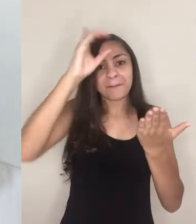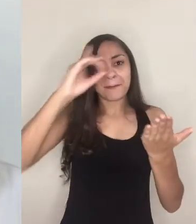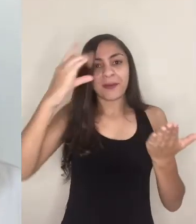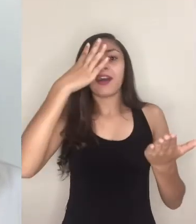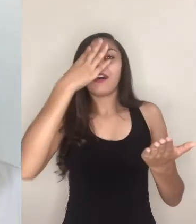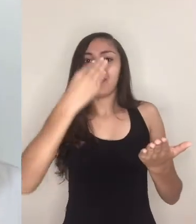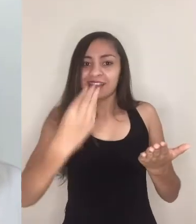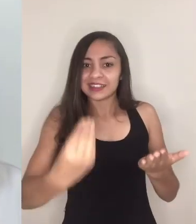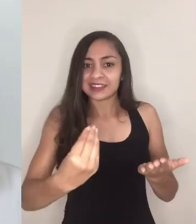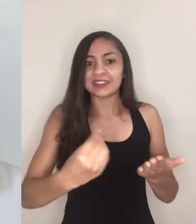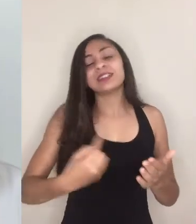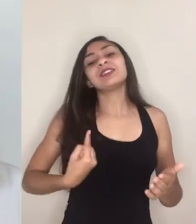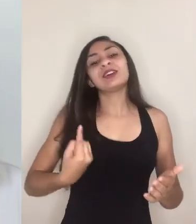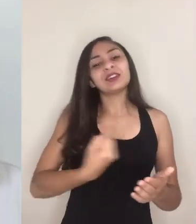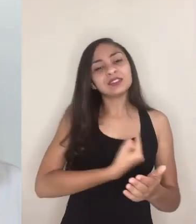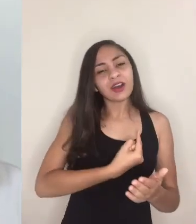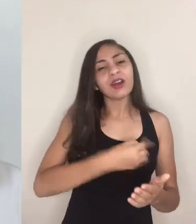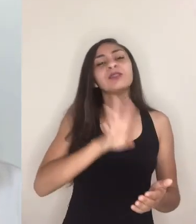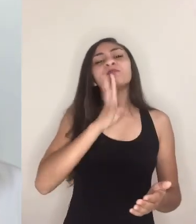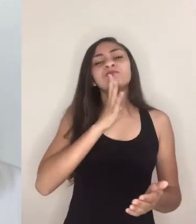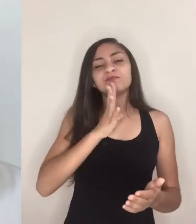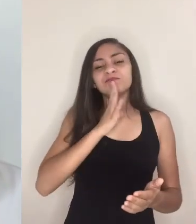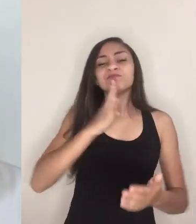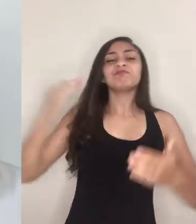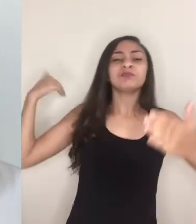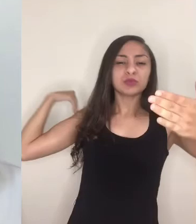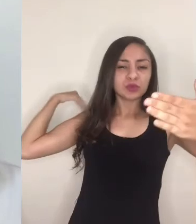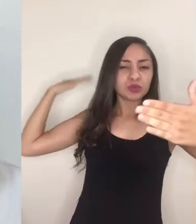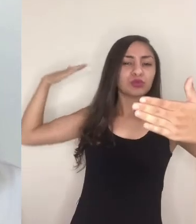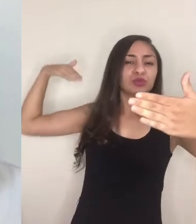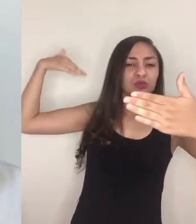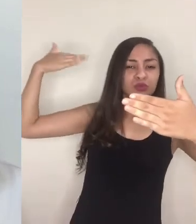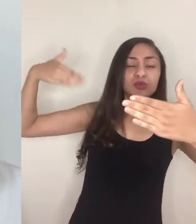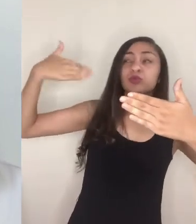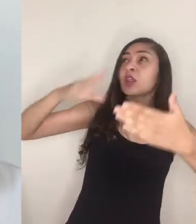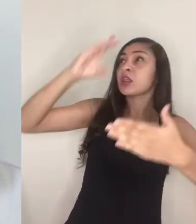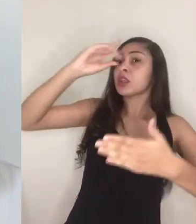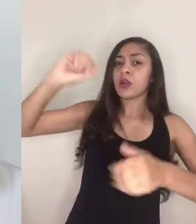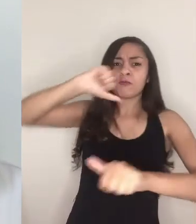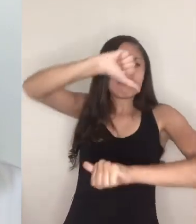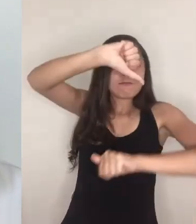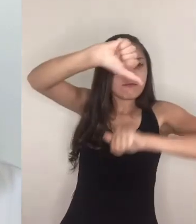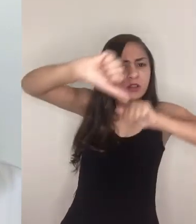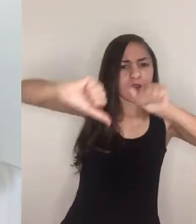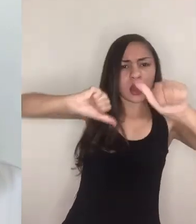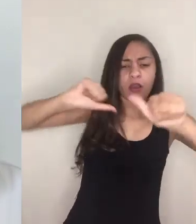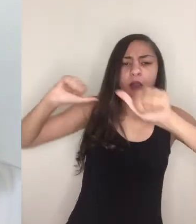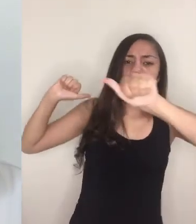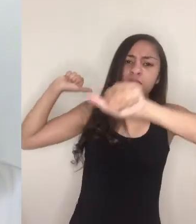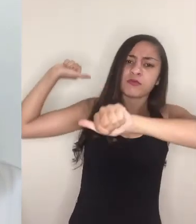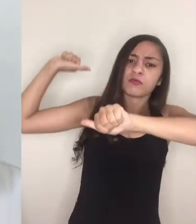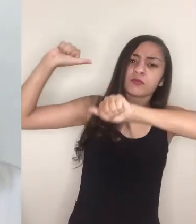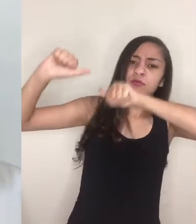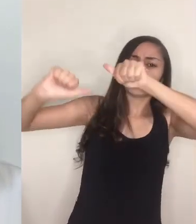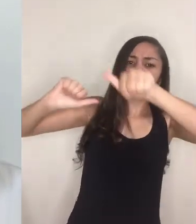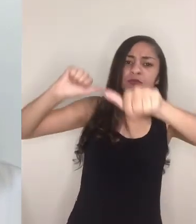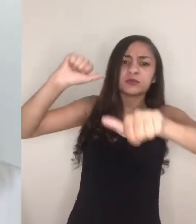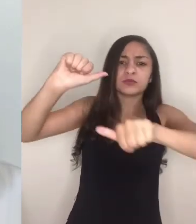do seu agir na história, mudando vidas e o rumo da própria